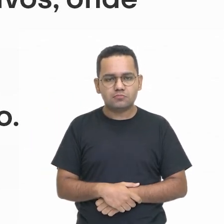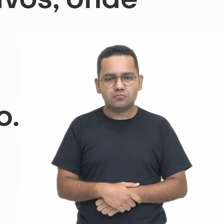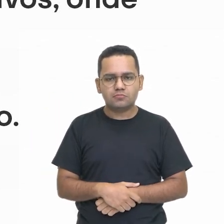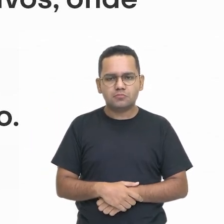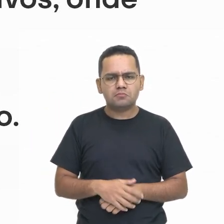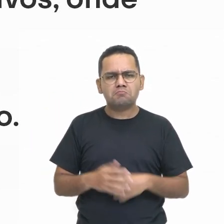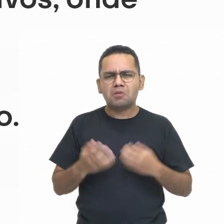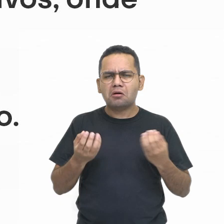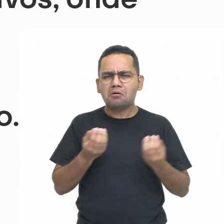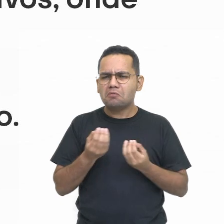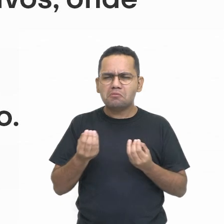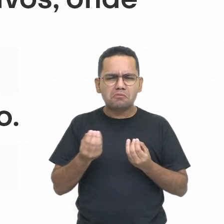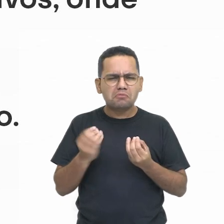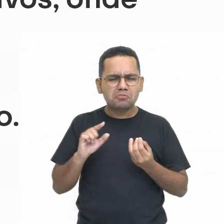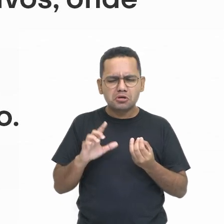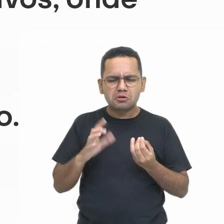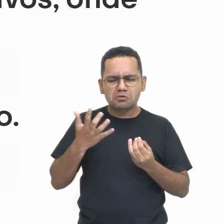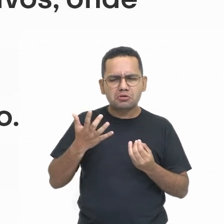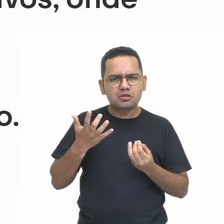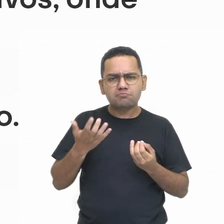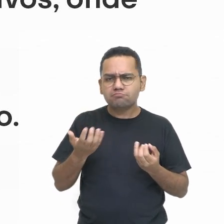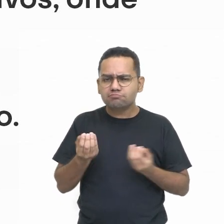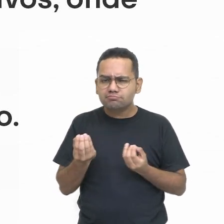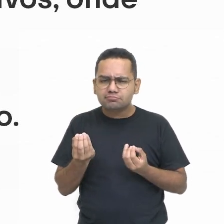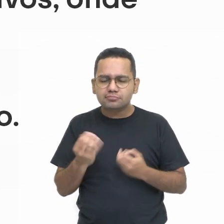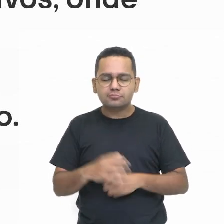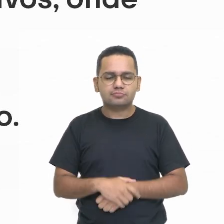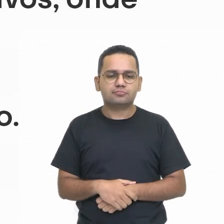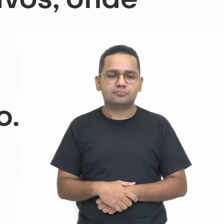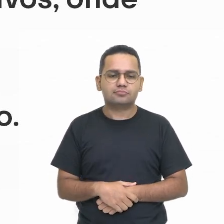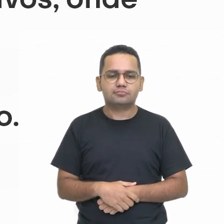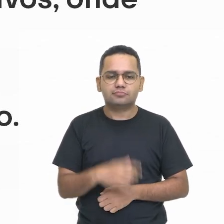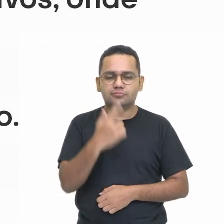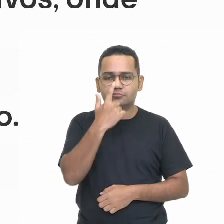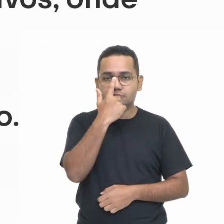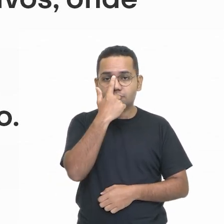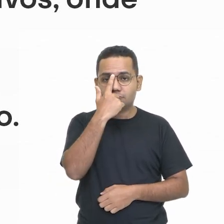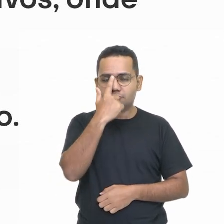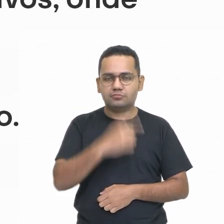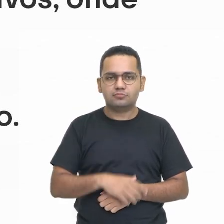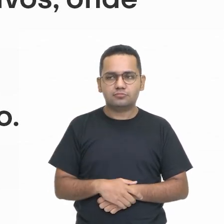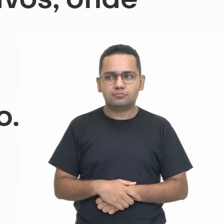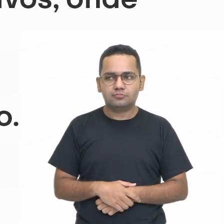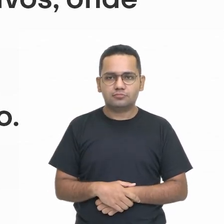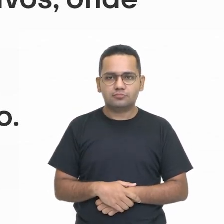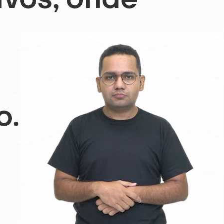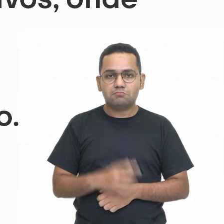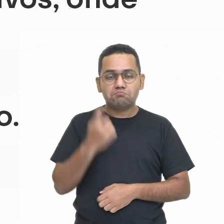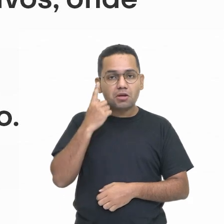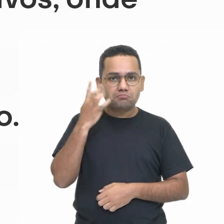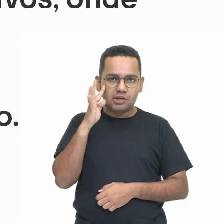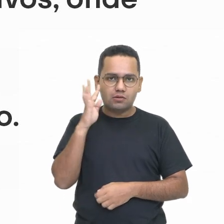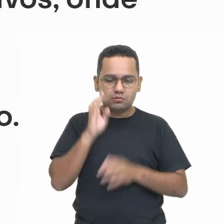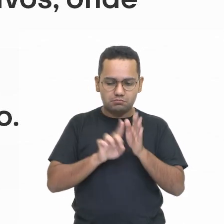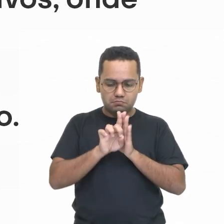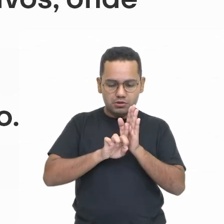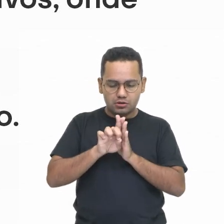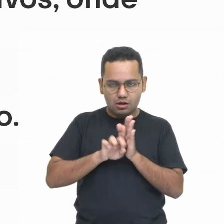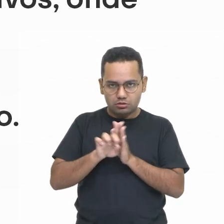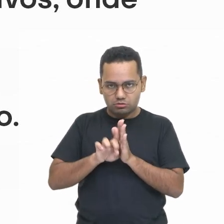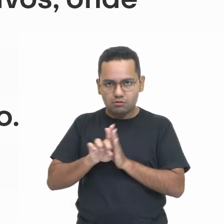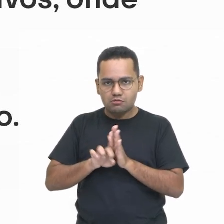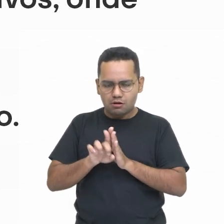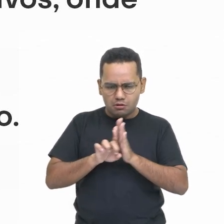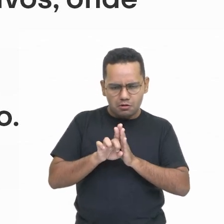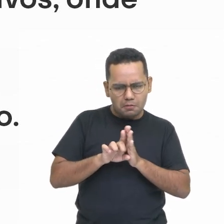isso aconteceria, né? Então, na ideia dos pesquisadores que propuseram a